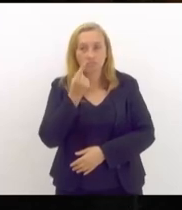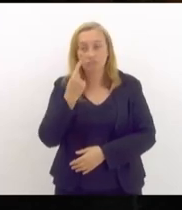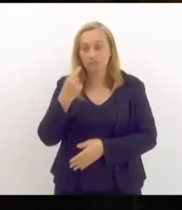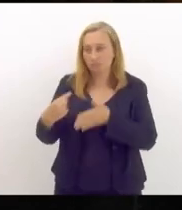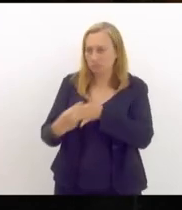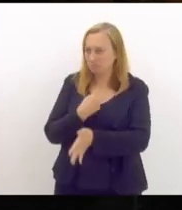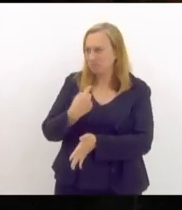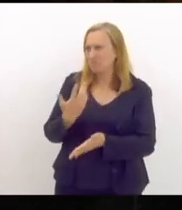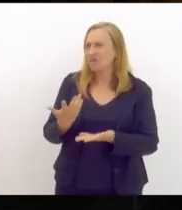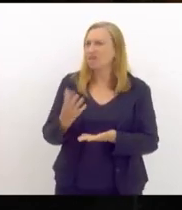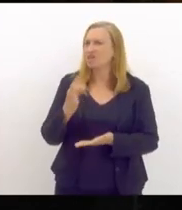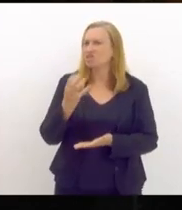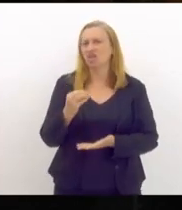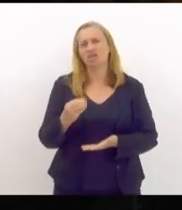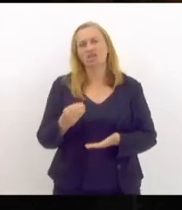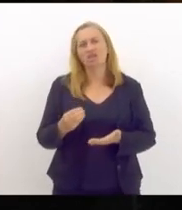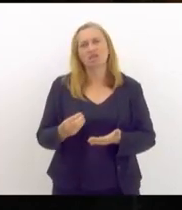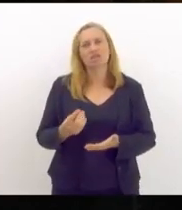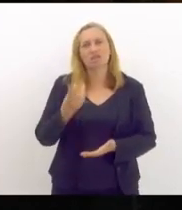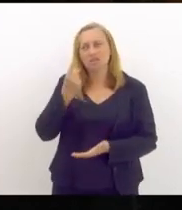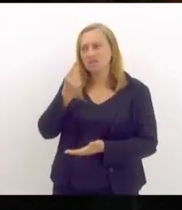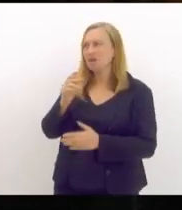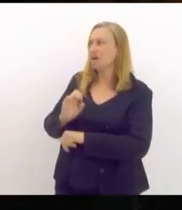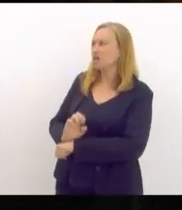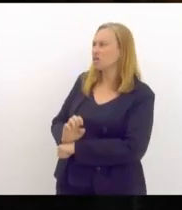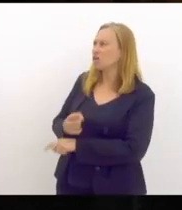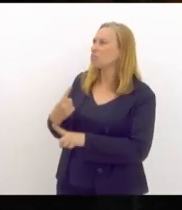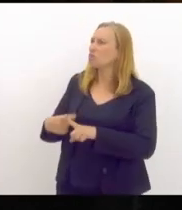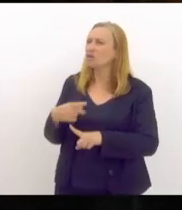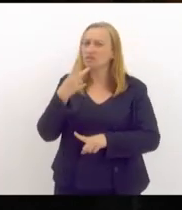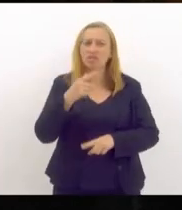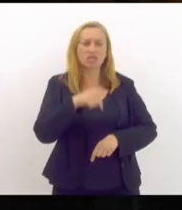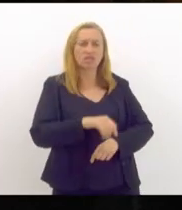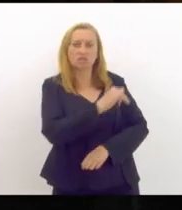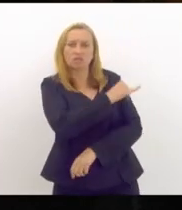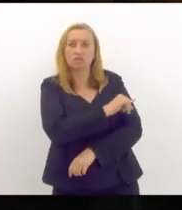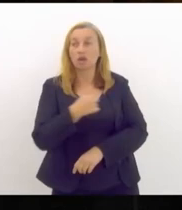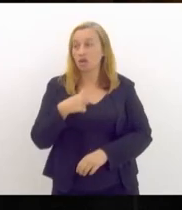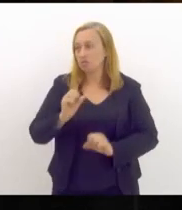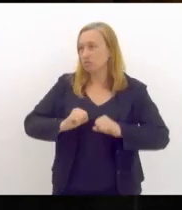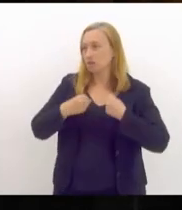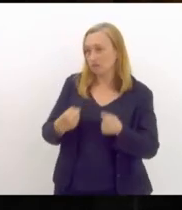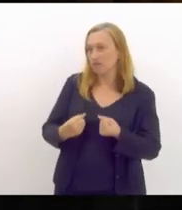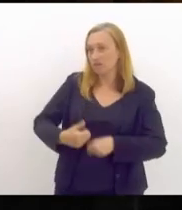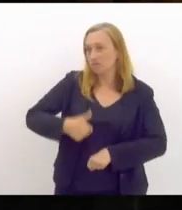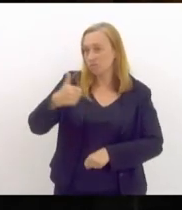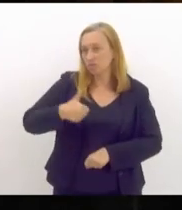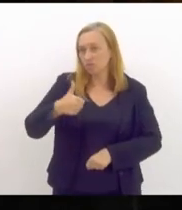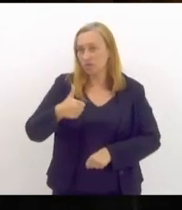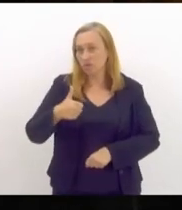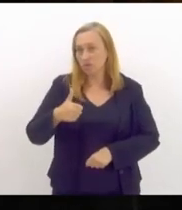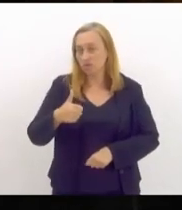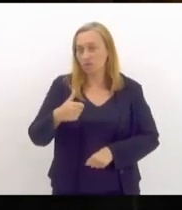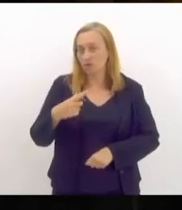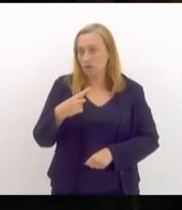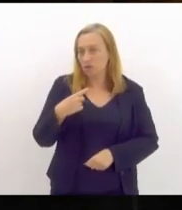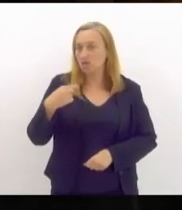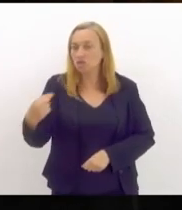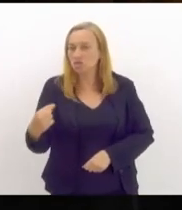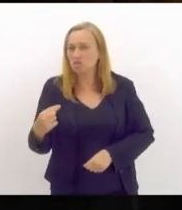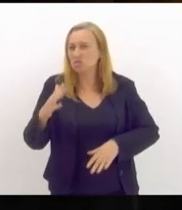me pergunta pô Thiago mas foi no Ceará Por que que você tá trazendo essa pauta aqui para o Rio de Janeiro Primeiro que eu defendo o meu eleitor e